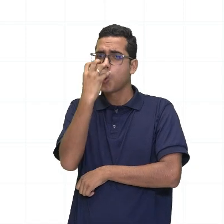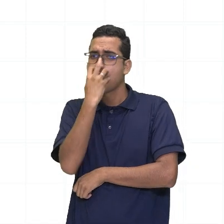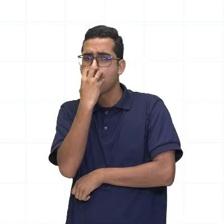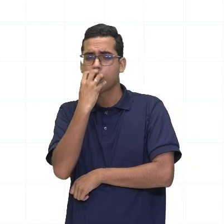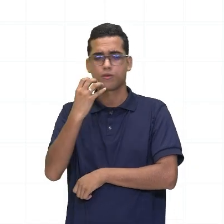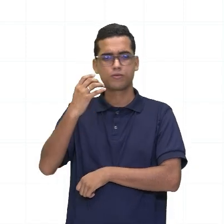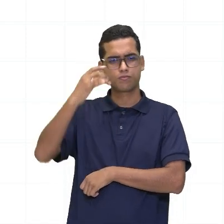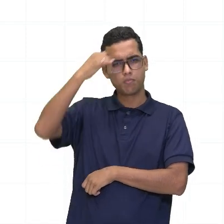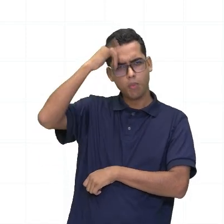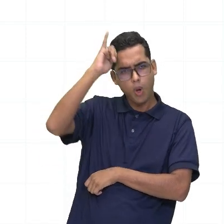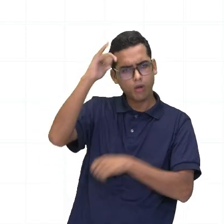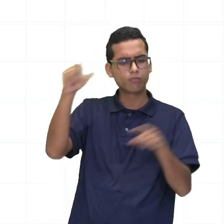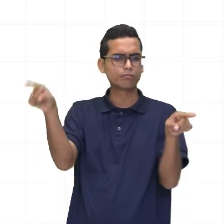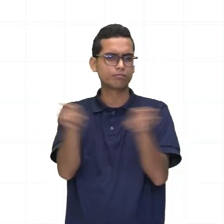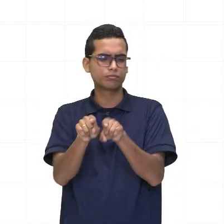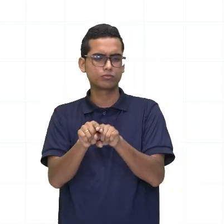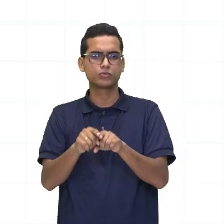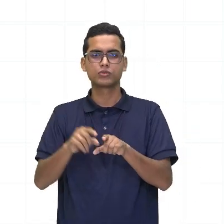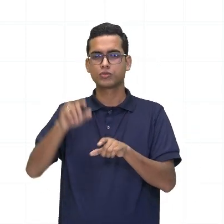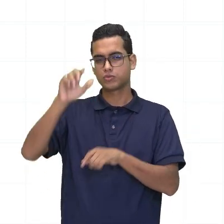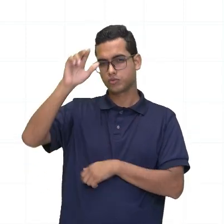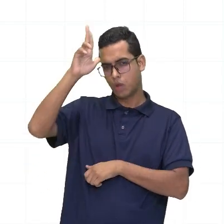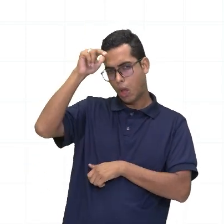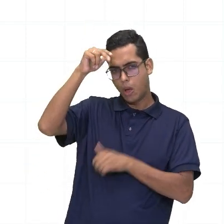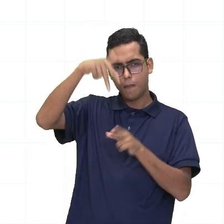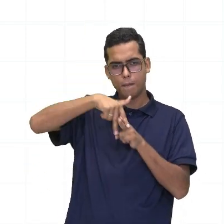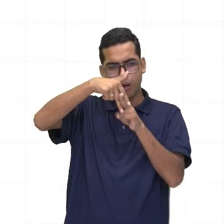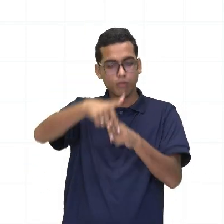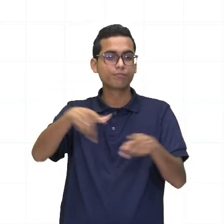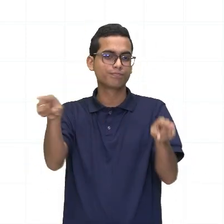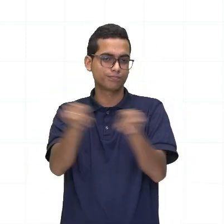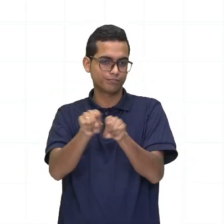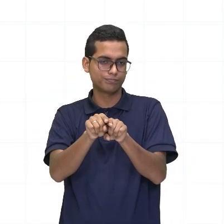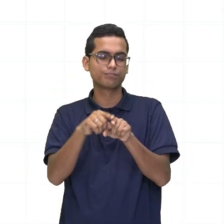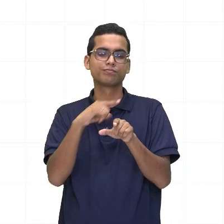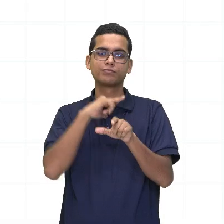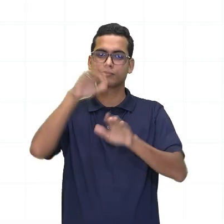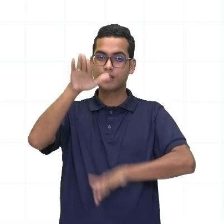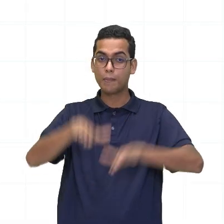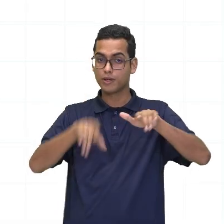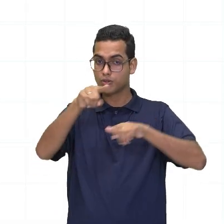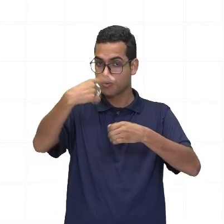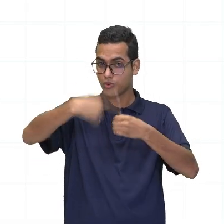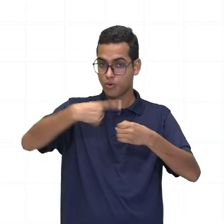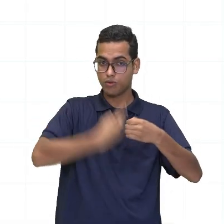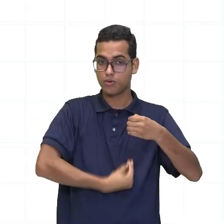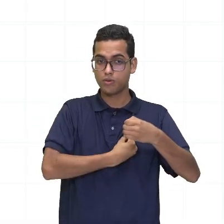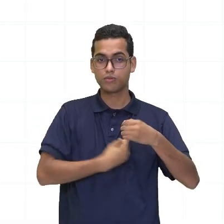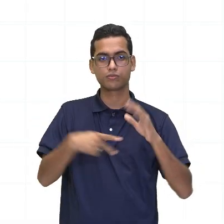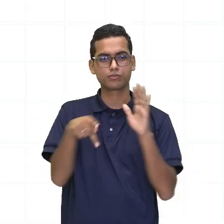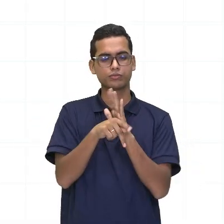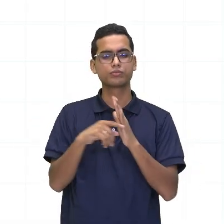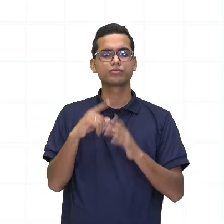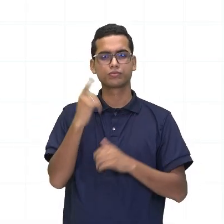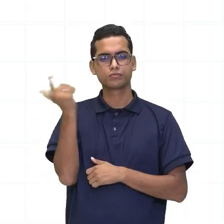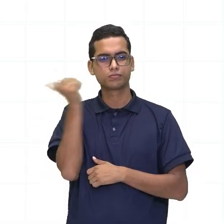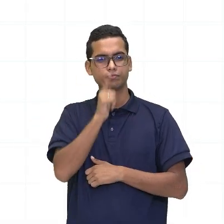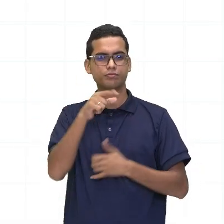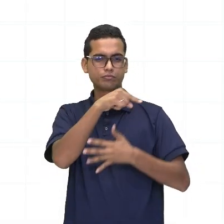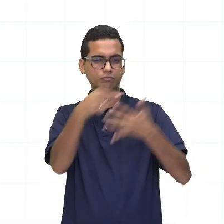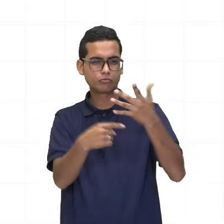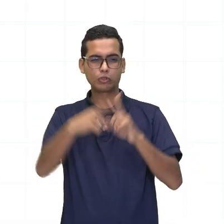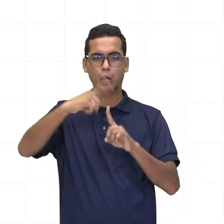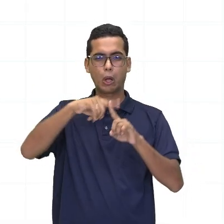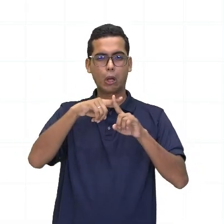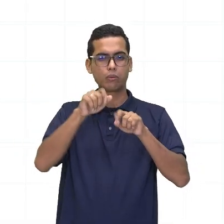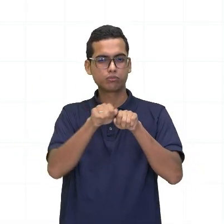tá? Então, pode atingir cavalos, e aí, dependendo de onde você está localizado, né? Se você estiver próximo a esses animais que